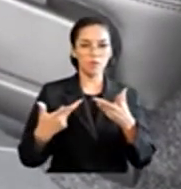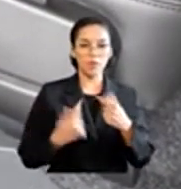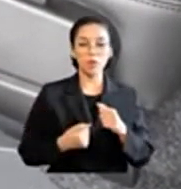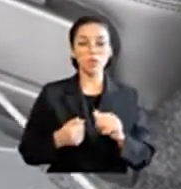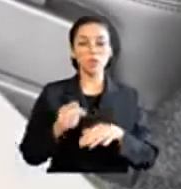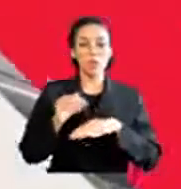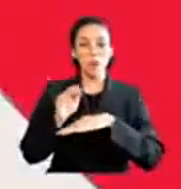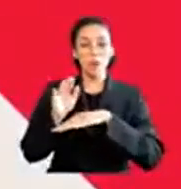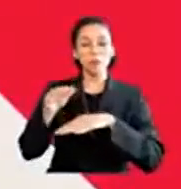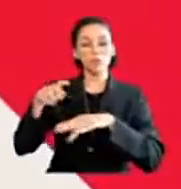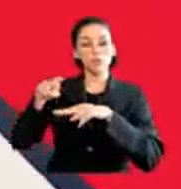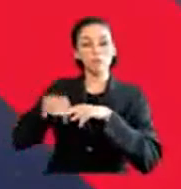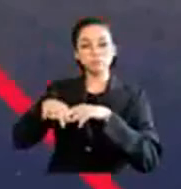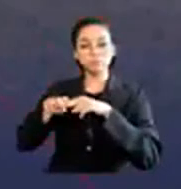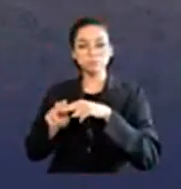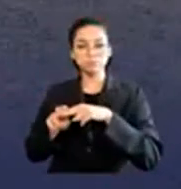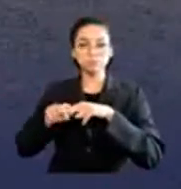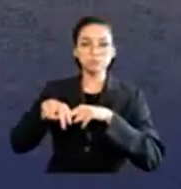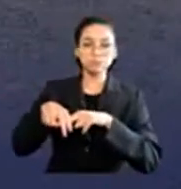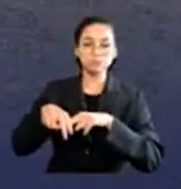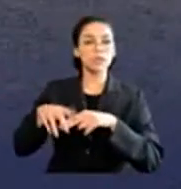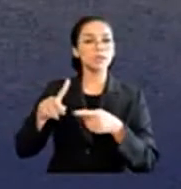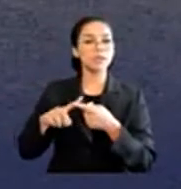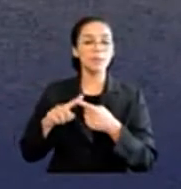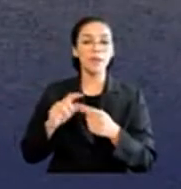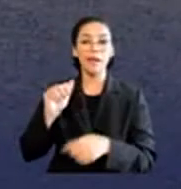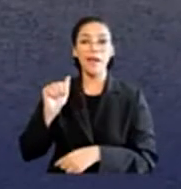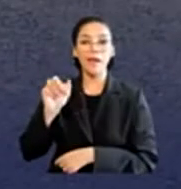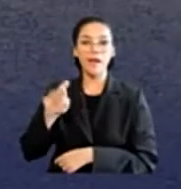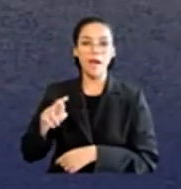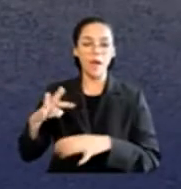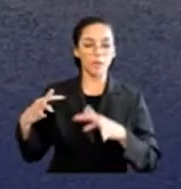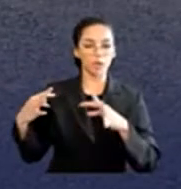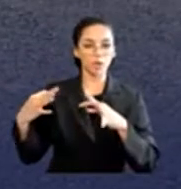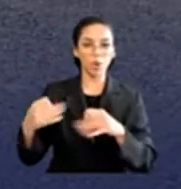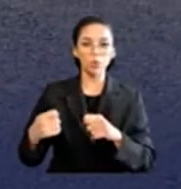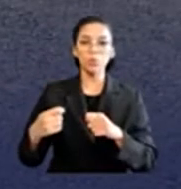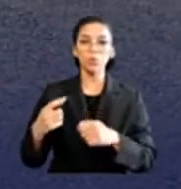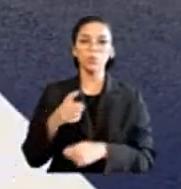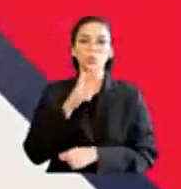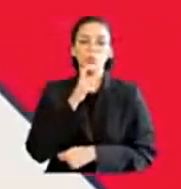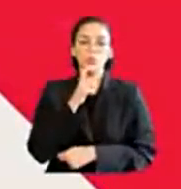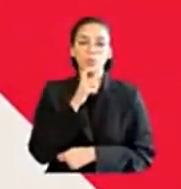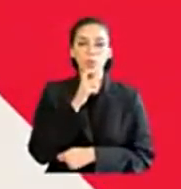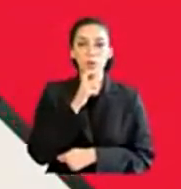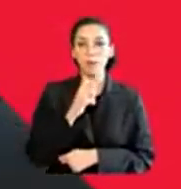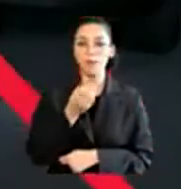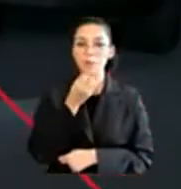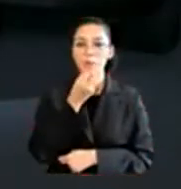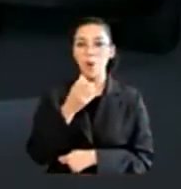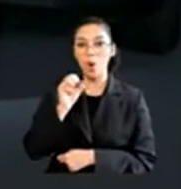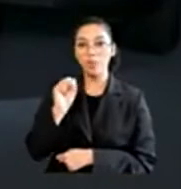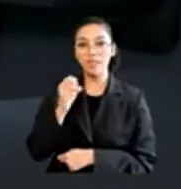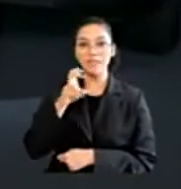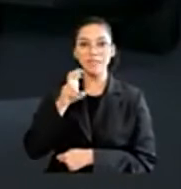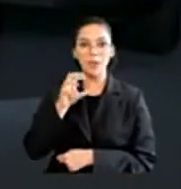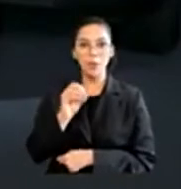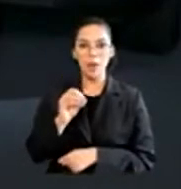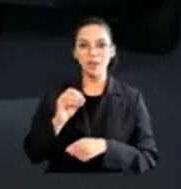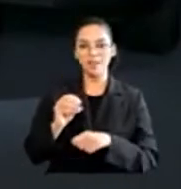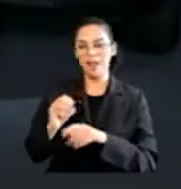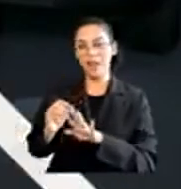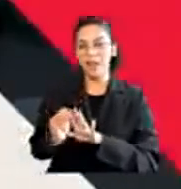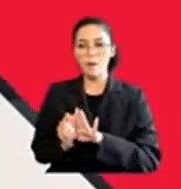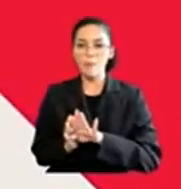para todos os ocupantes e o mais bacana, 850 litros de porta-malas. É muito legal, né?